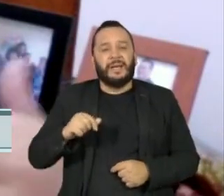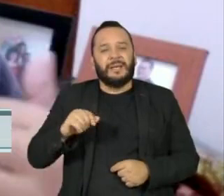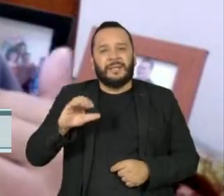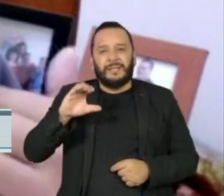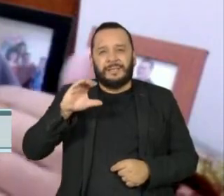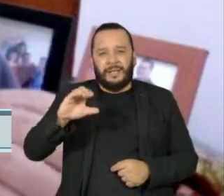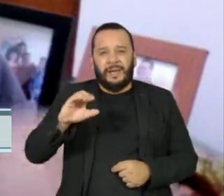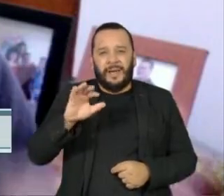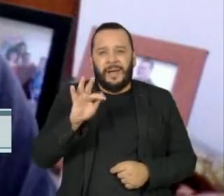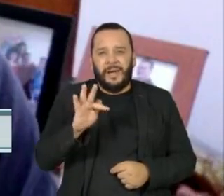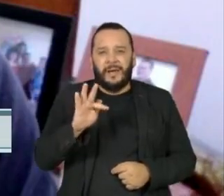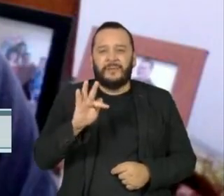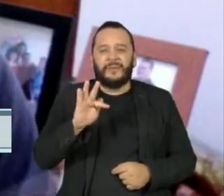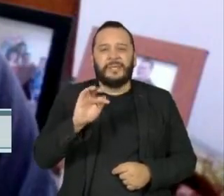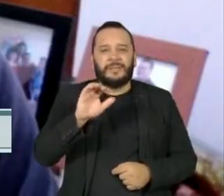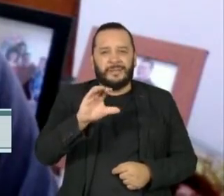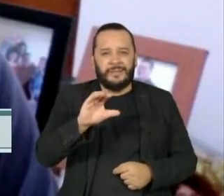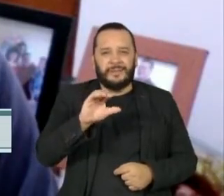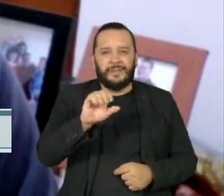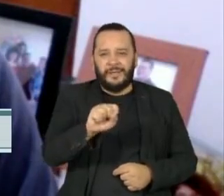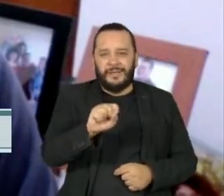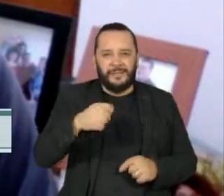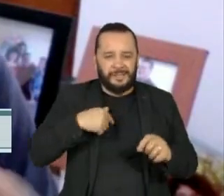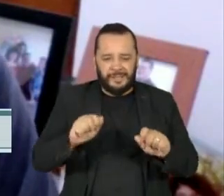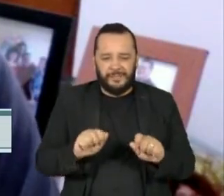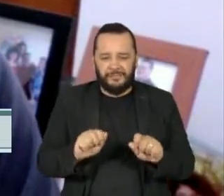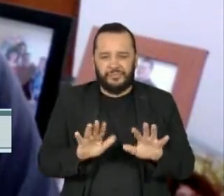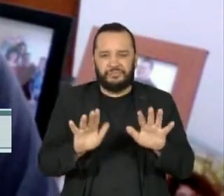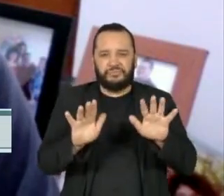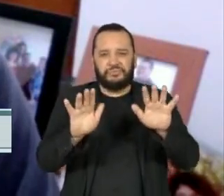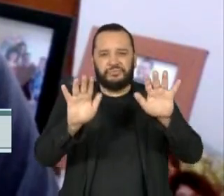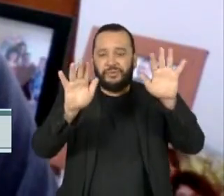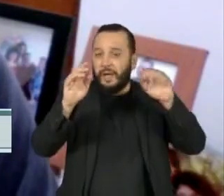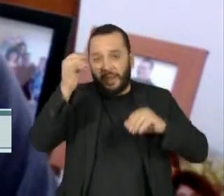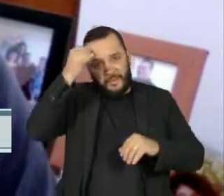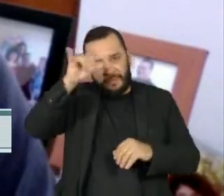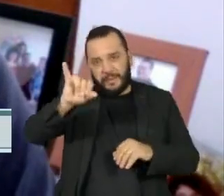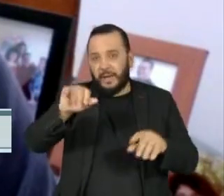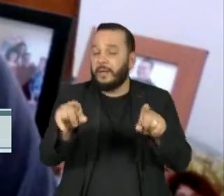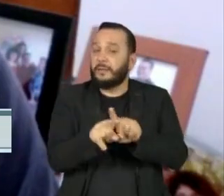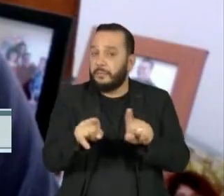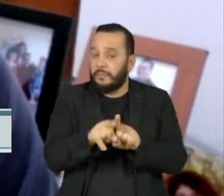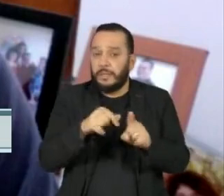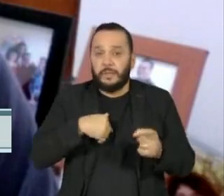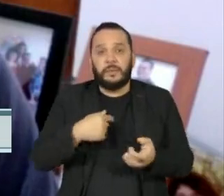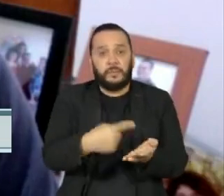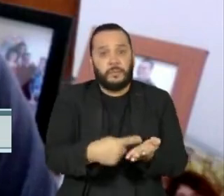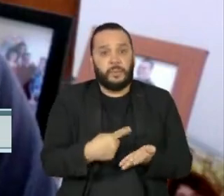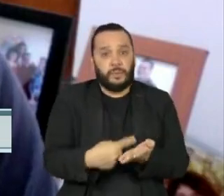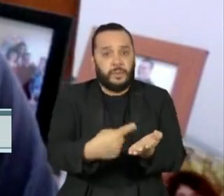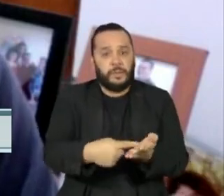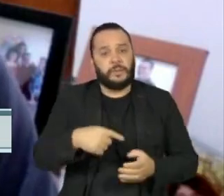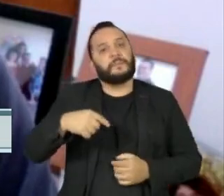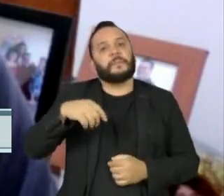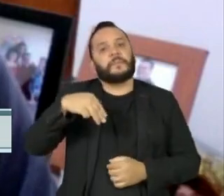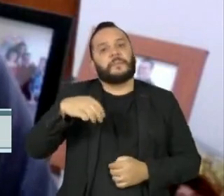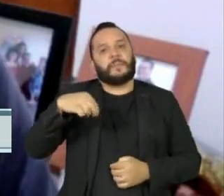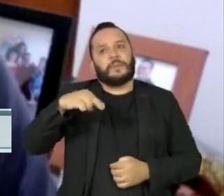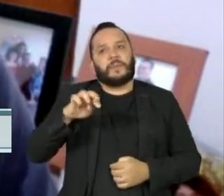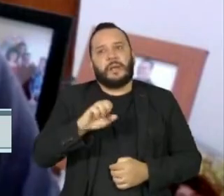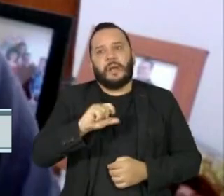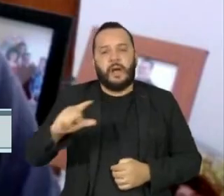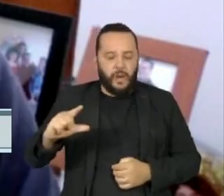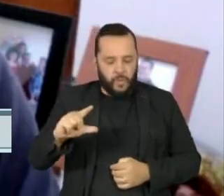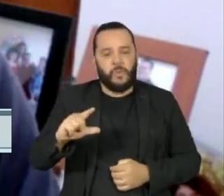CFC insistir né no Rigor e protocolo de Montreal adotou Infelizmente hoje